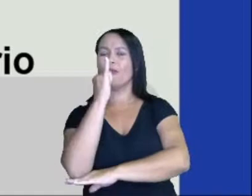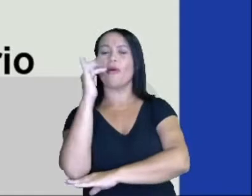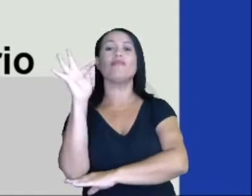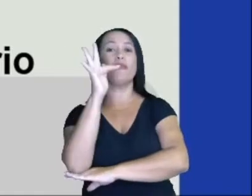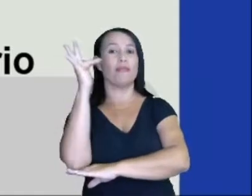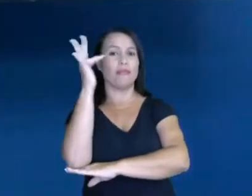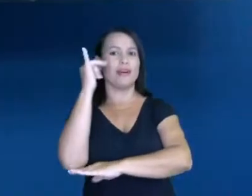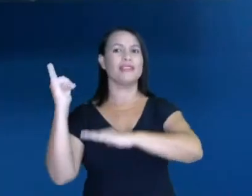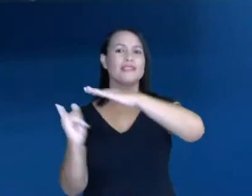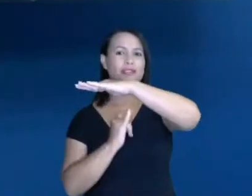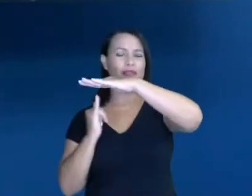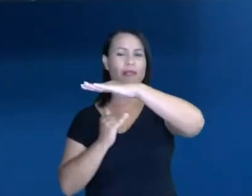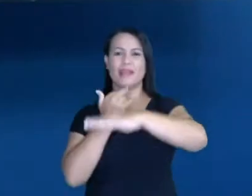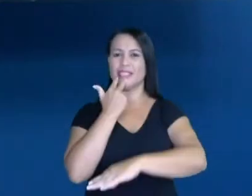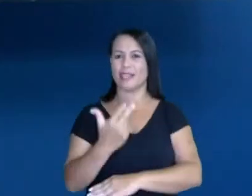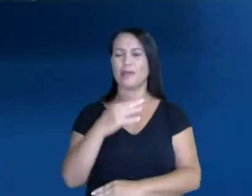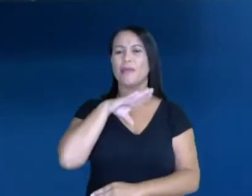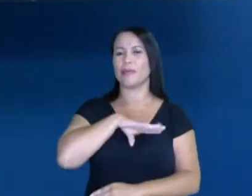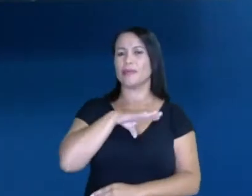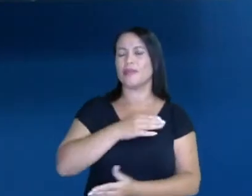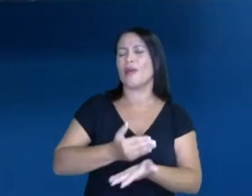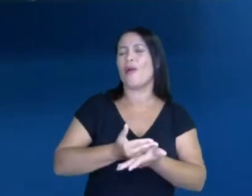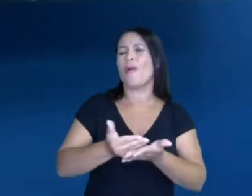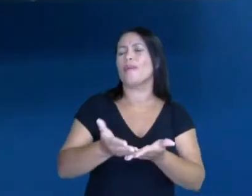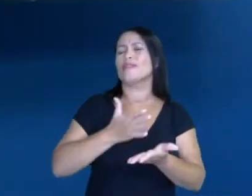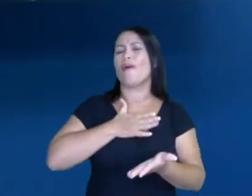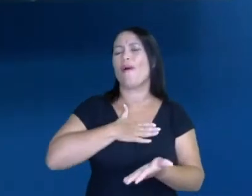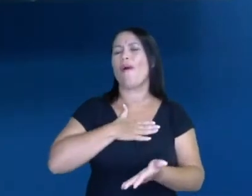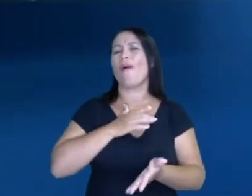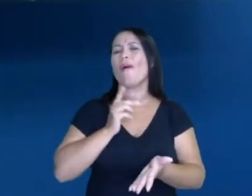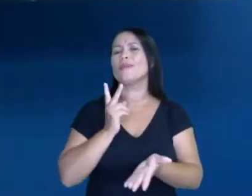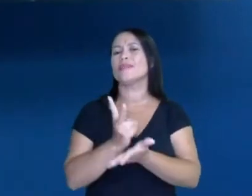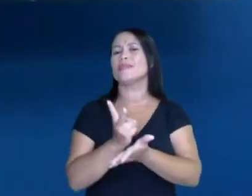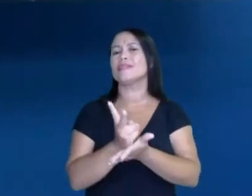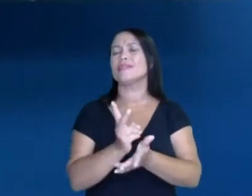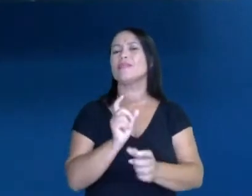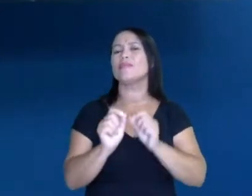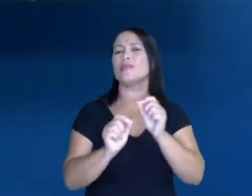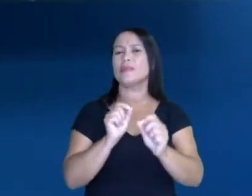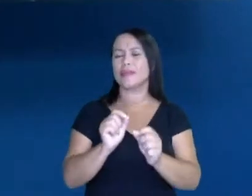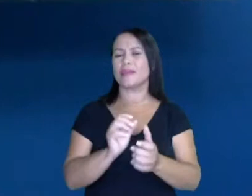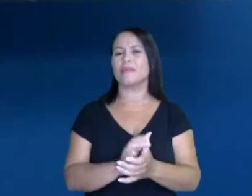língua portuguesa. Eu gosto sempre de começar essa aula dizendo que